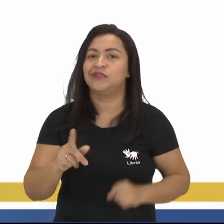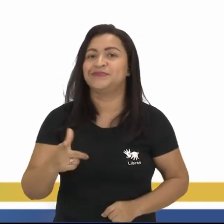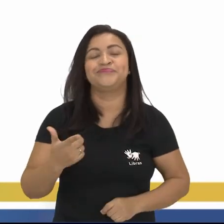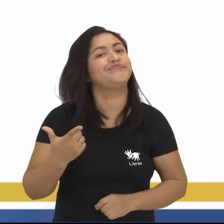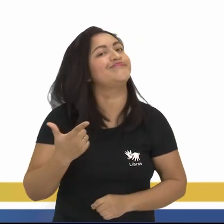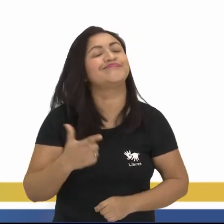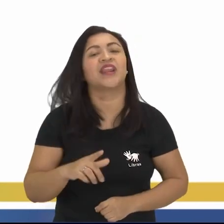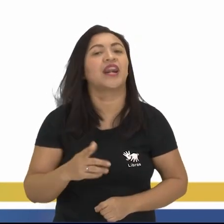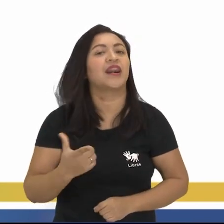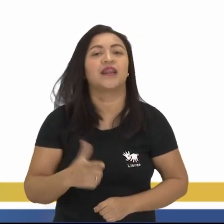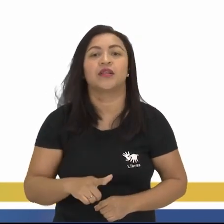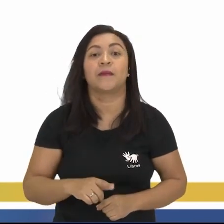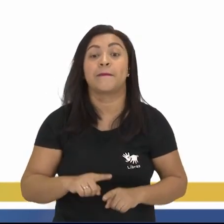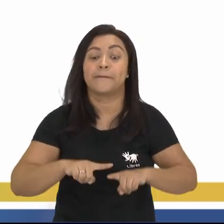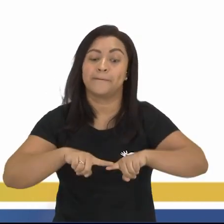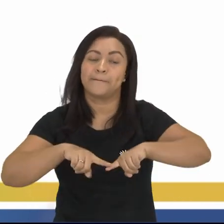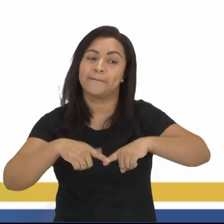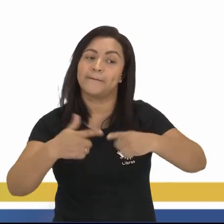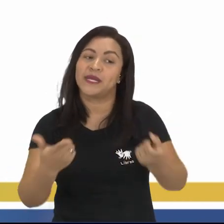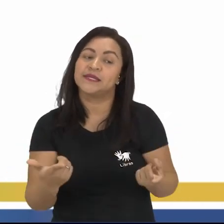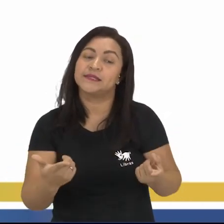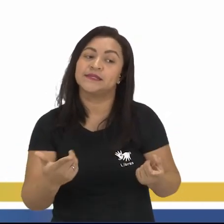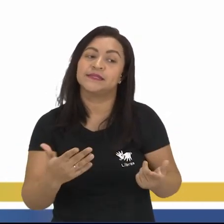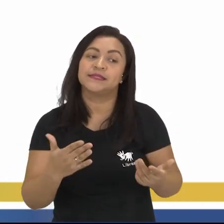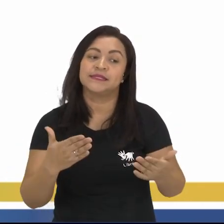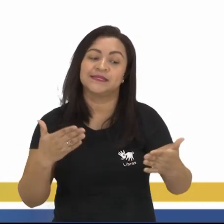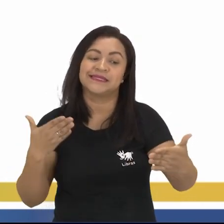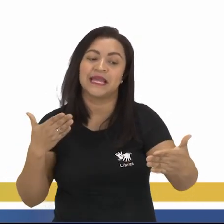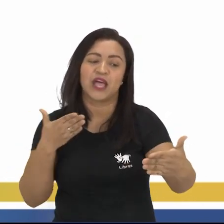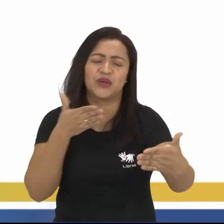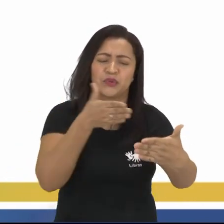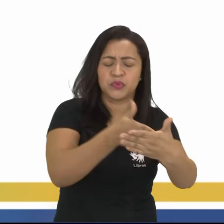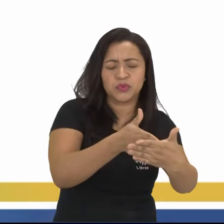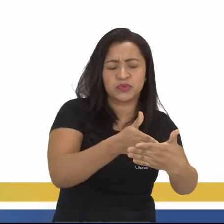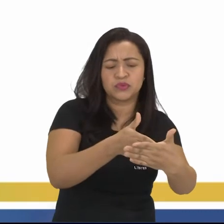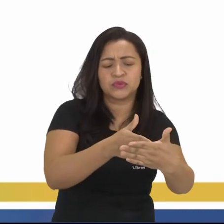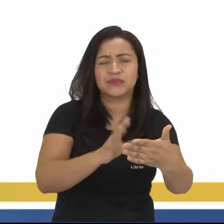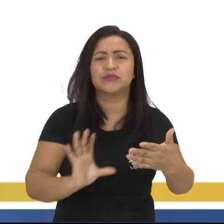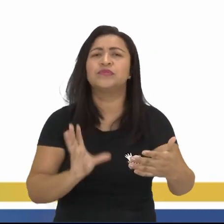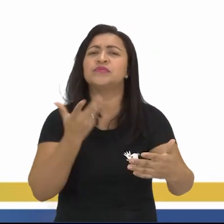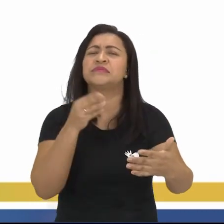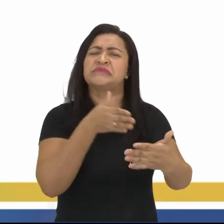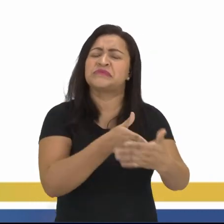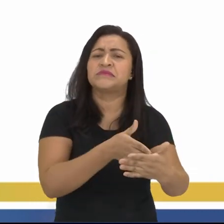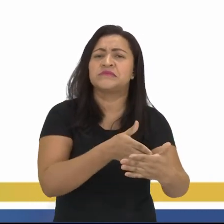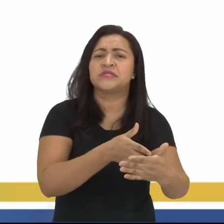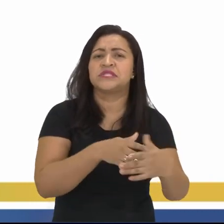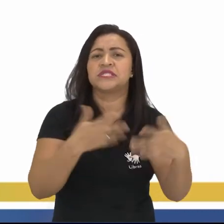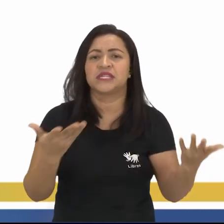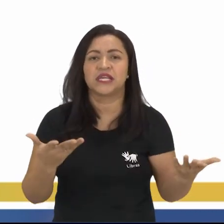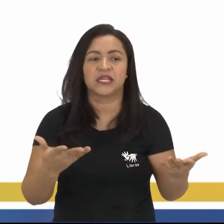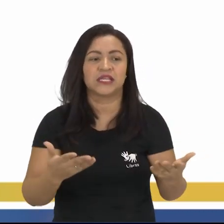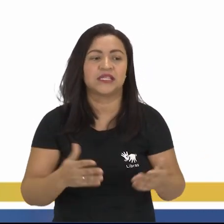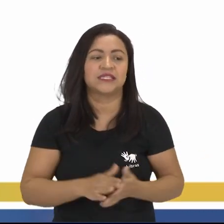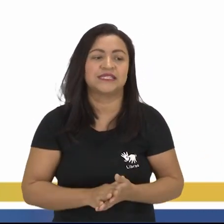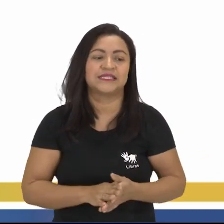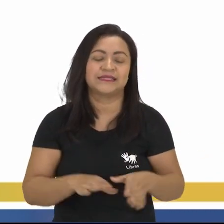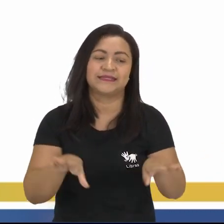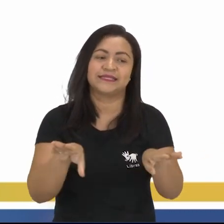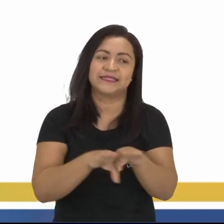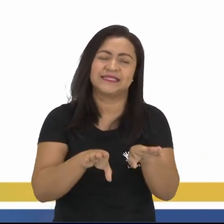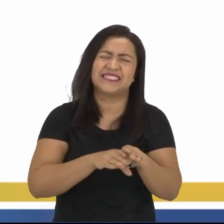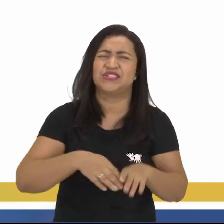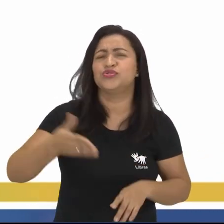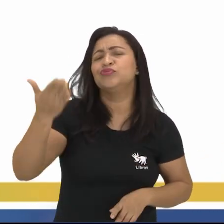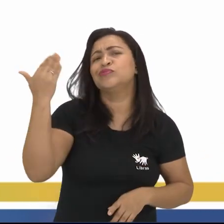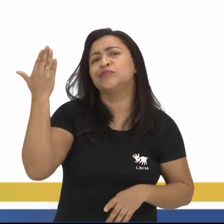sob aquelas com que se defrontam diretamente, legadas e transmitidas pelo passado. Percebam